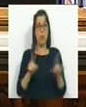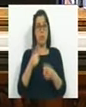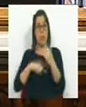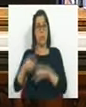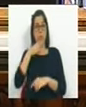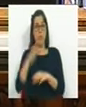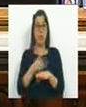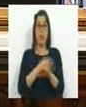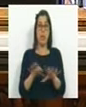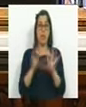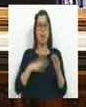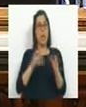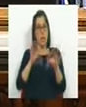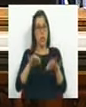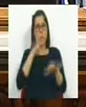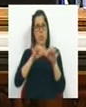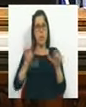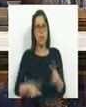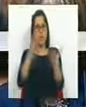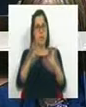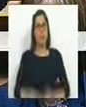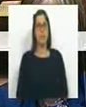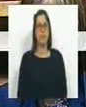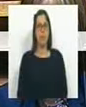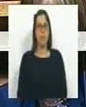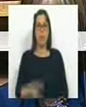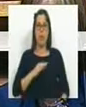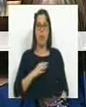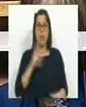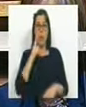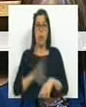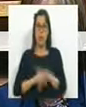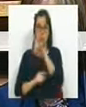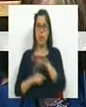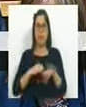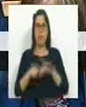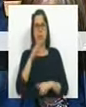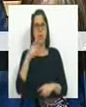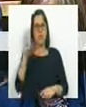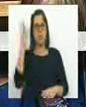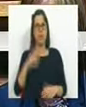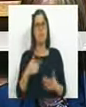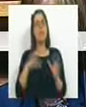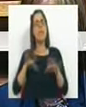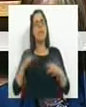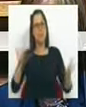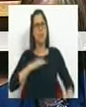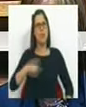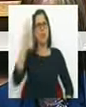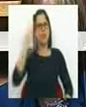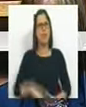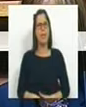da do orador anterior. Queira concluir a sua intervenção. Ó Sr. Presidente, olhe para o tempo. Mas eu termino já, Sr.